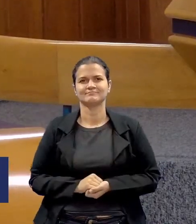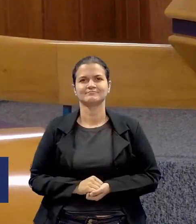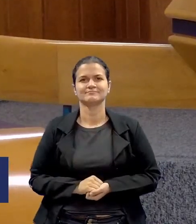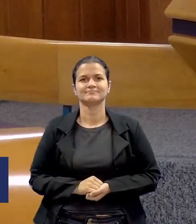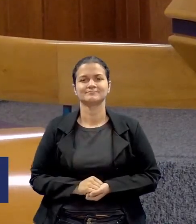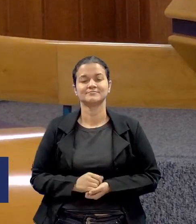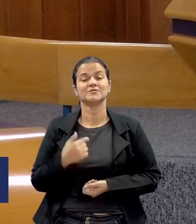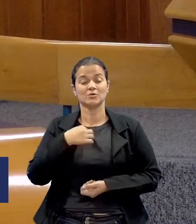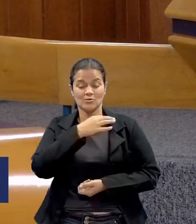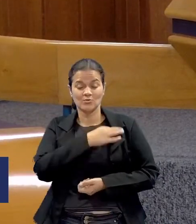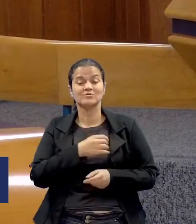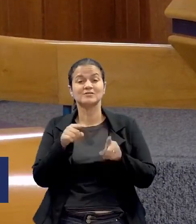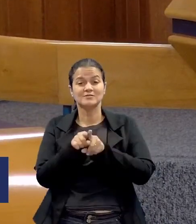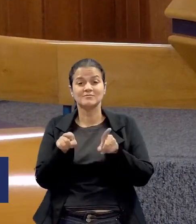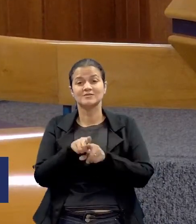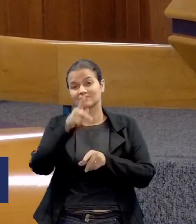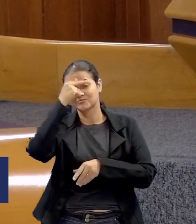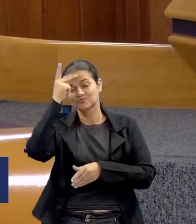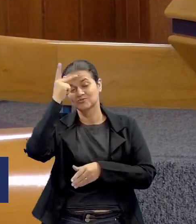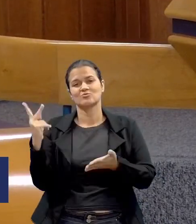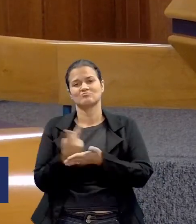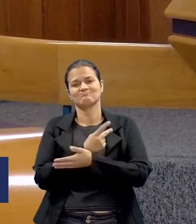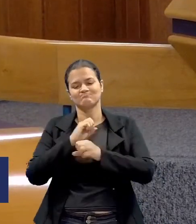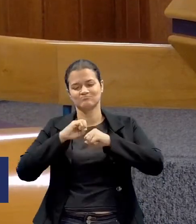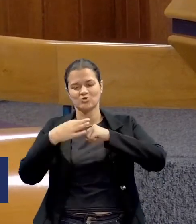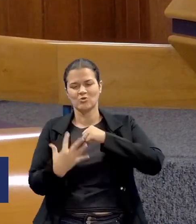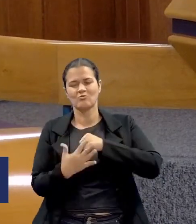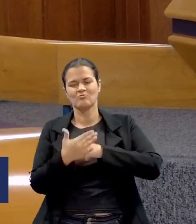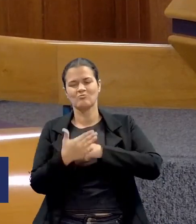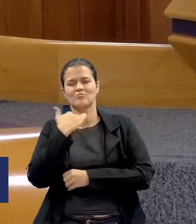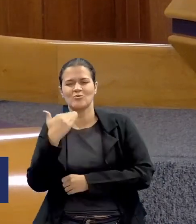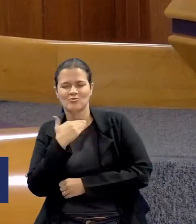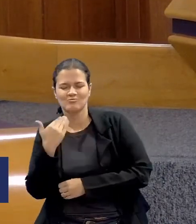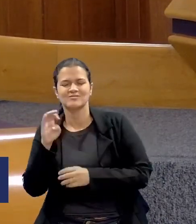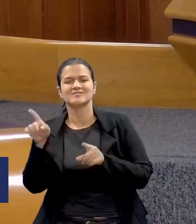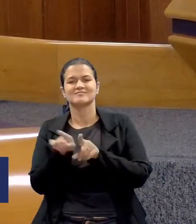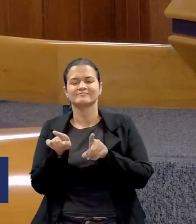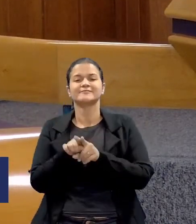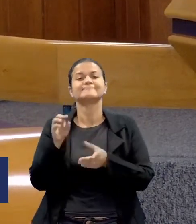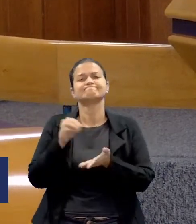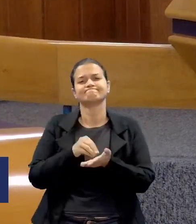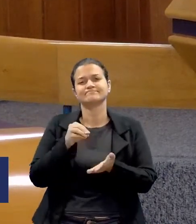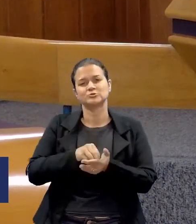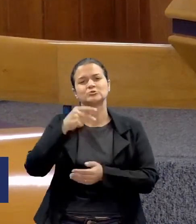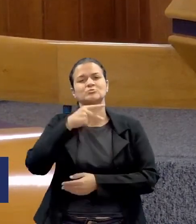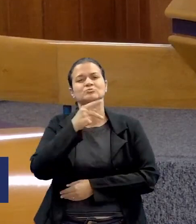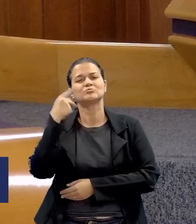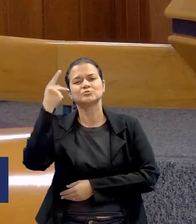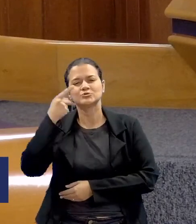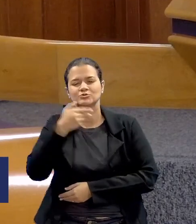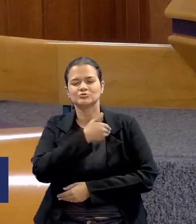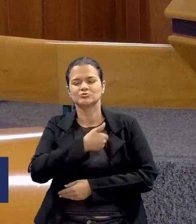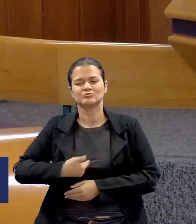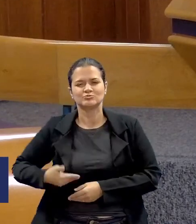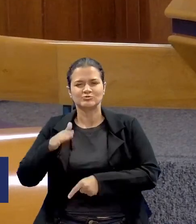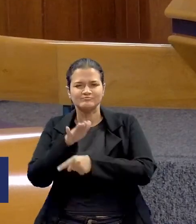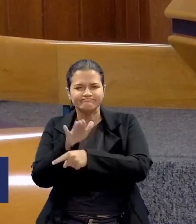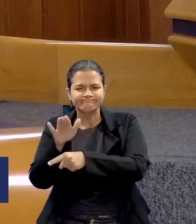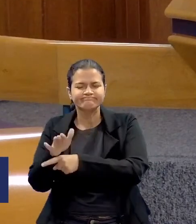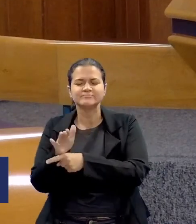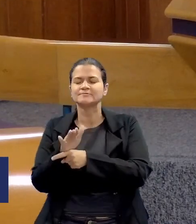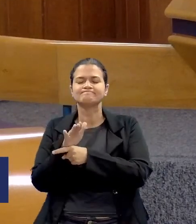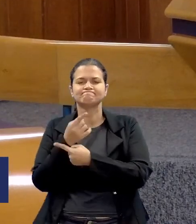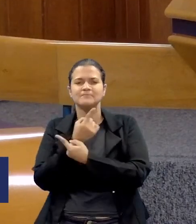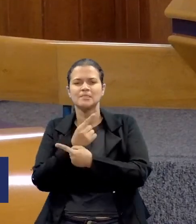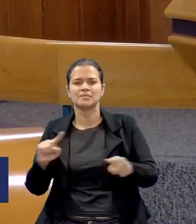Honro os vitimados pela Covid, órfãos da política pública de saúde banalizada no negacionismo